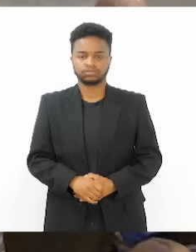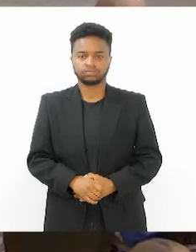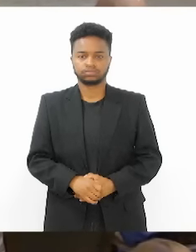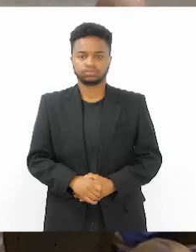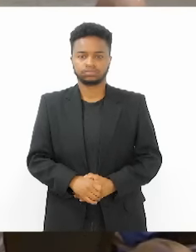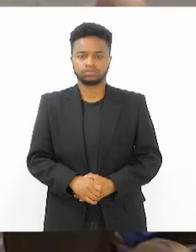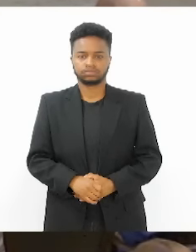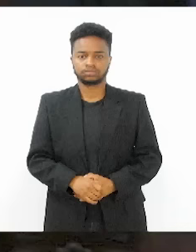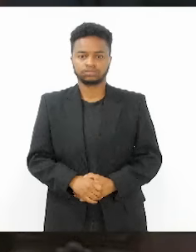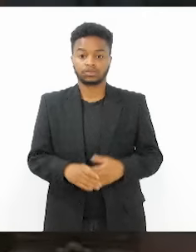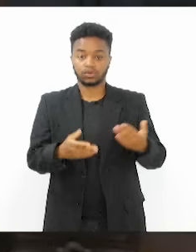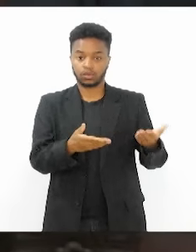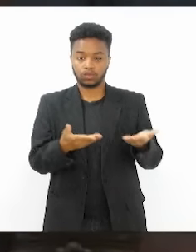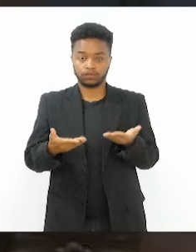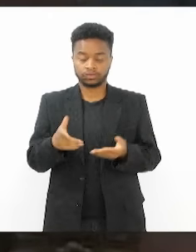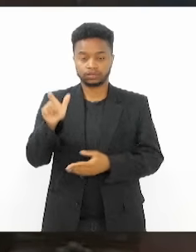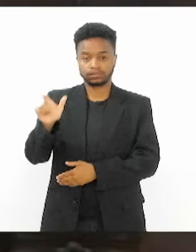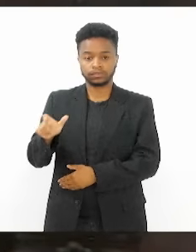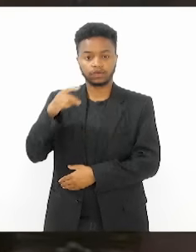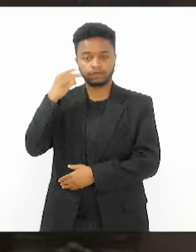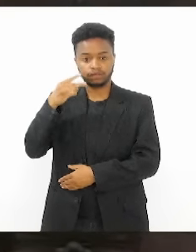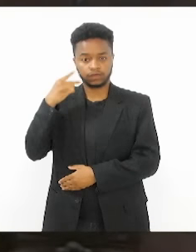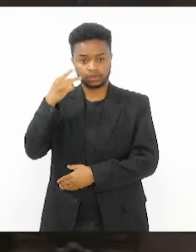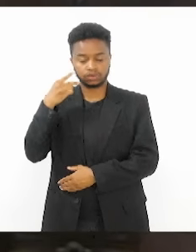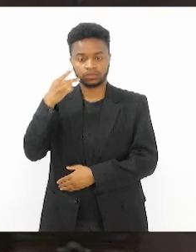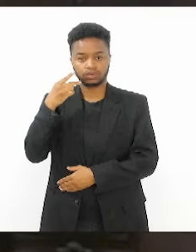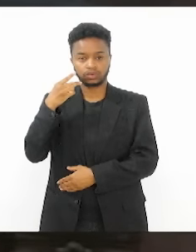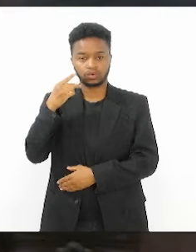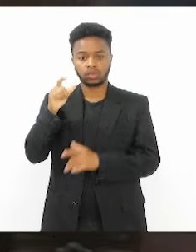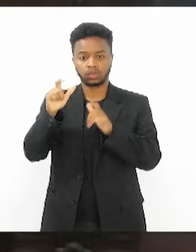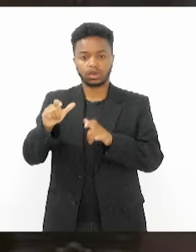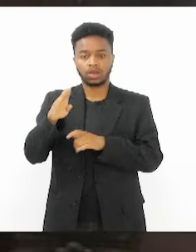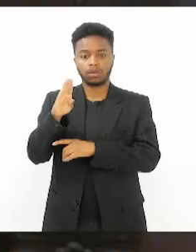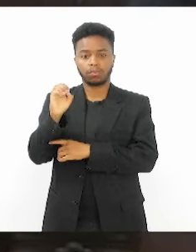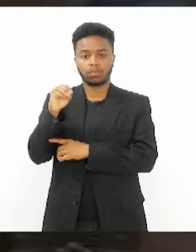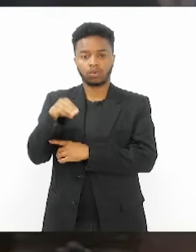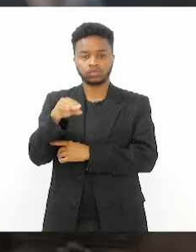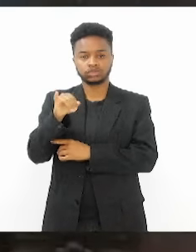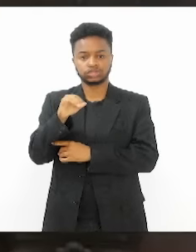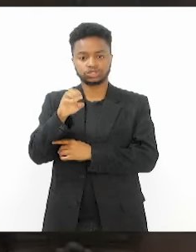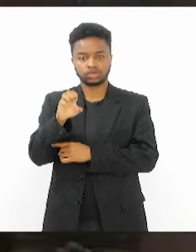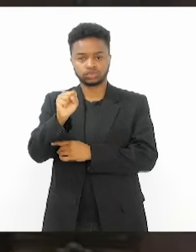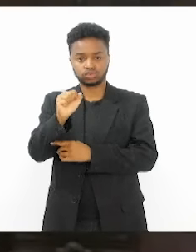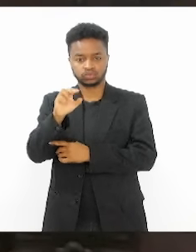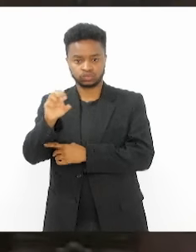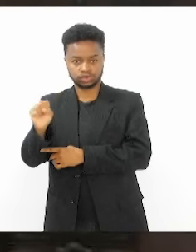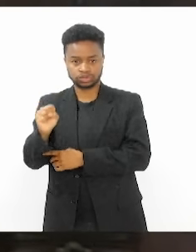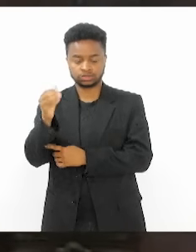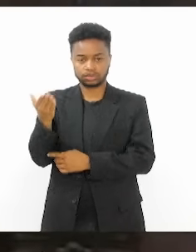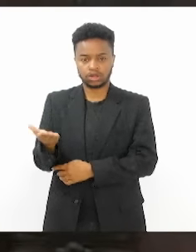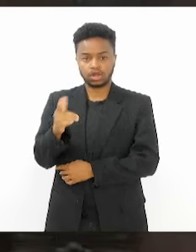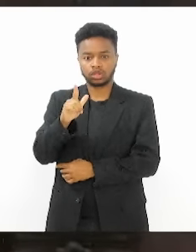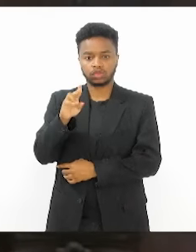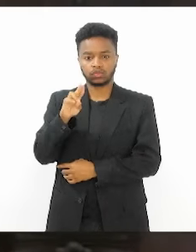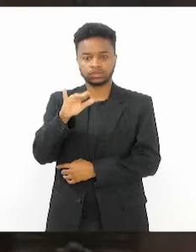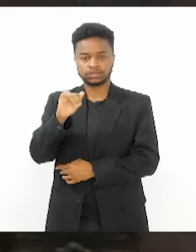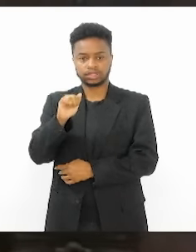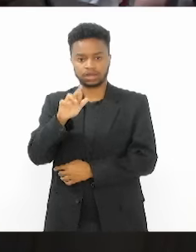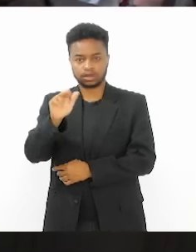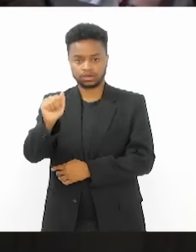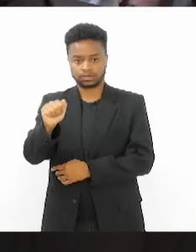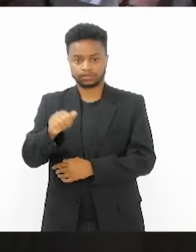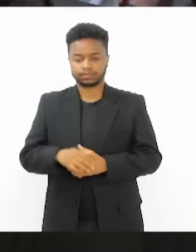convido também a senhora vereadora de Bom Jesus de Itabapuana, a senhora Luciara Mil Nunes Azevedo.